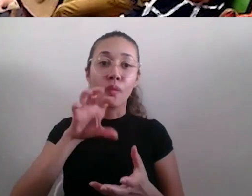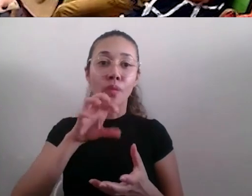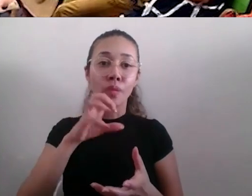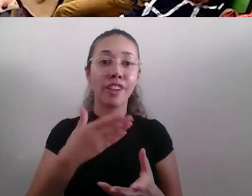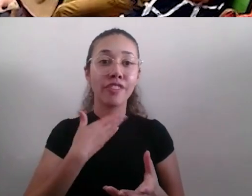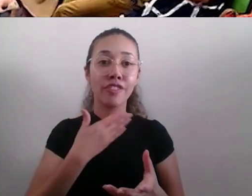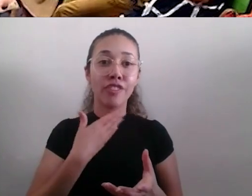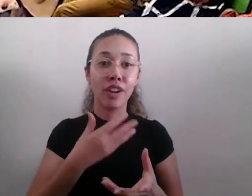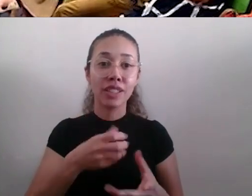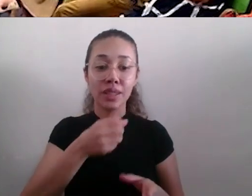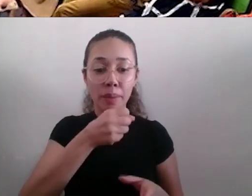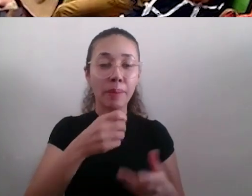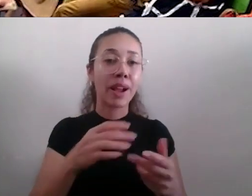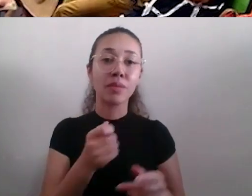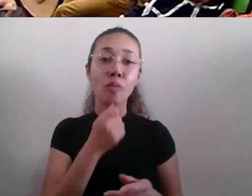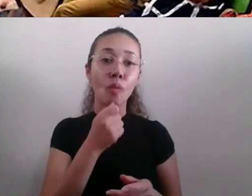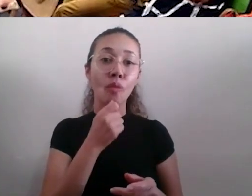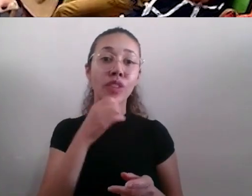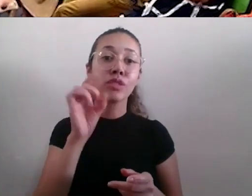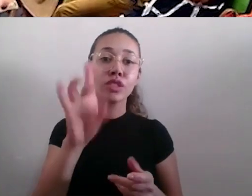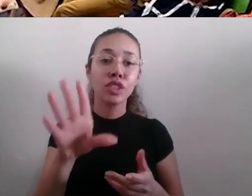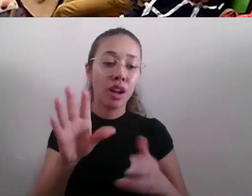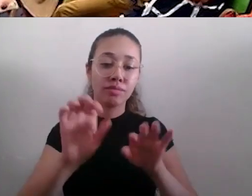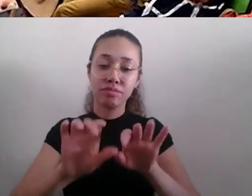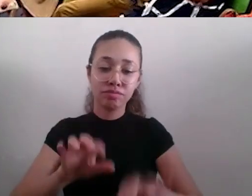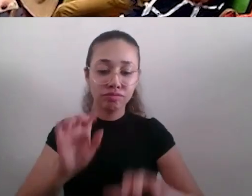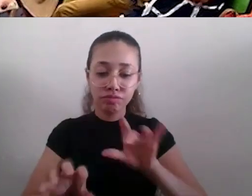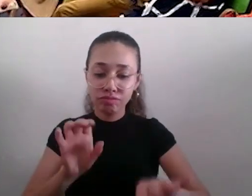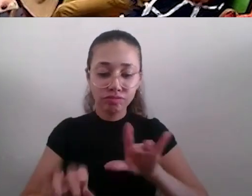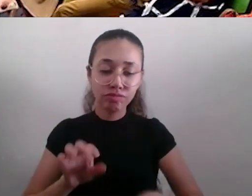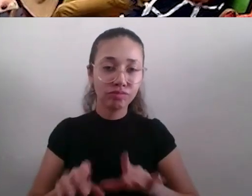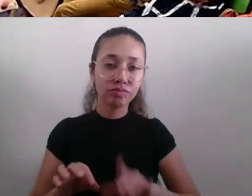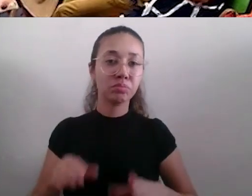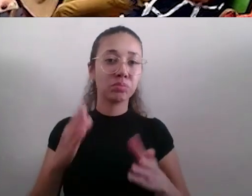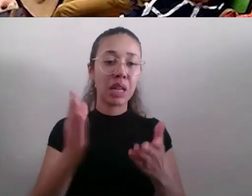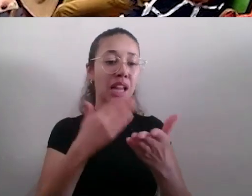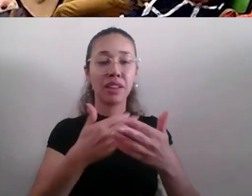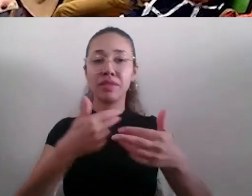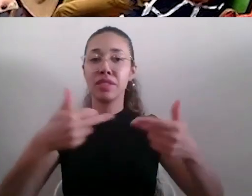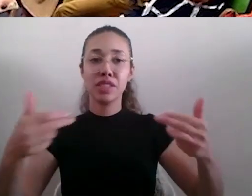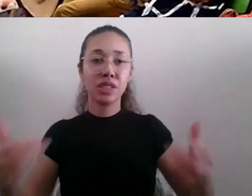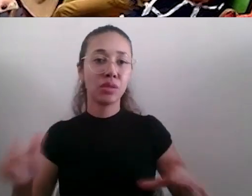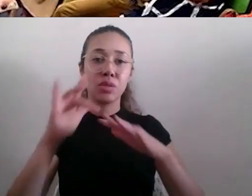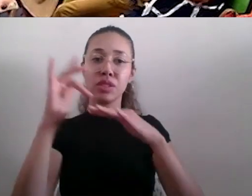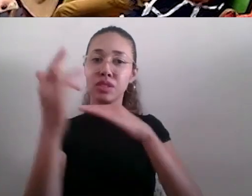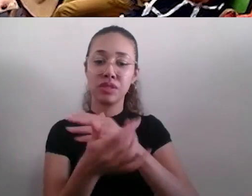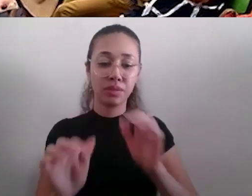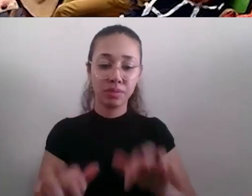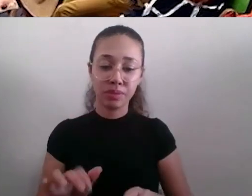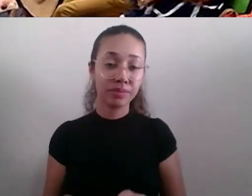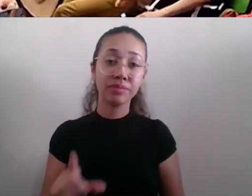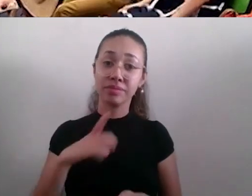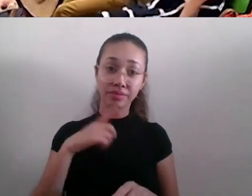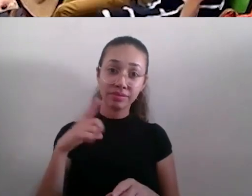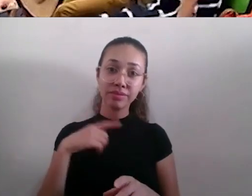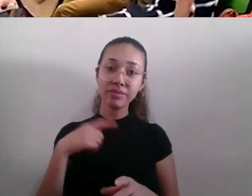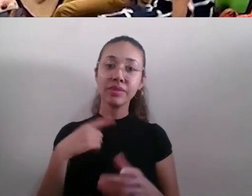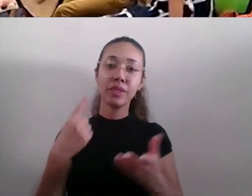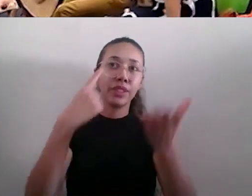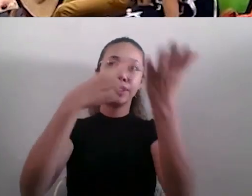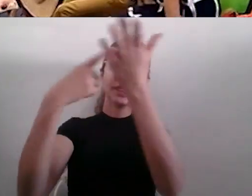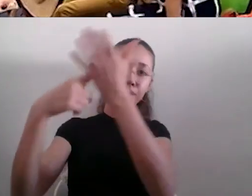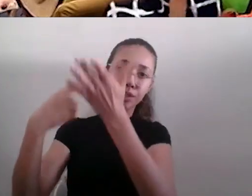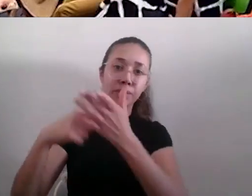de revista, matéria para rede social, essas coisas, então não sabem fazer. Então, nos trazem a história, fazem a apuração. Então, muitas vezes você vai